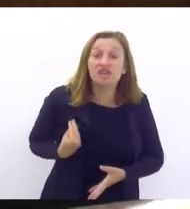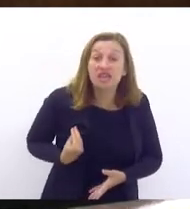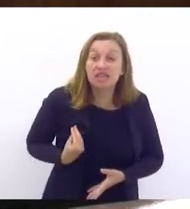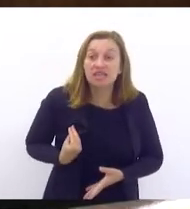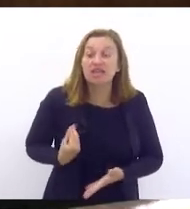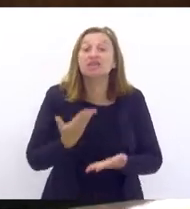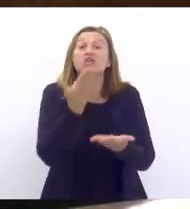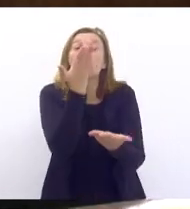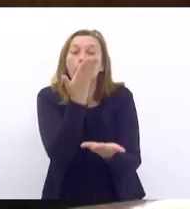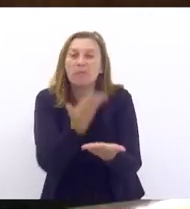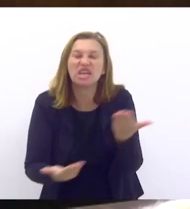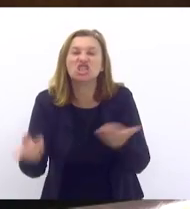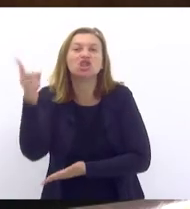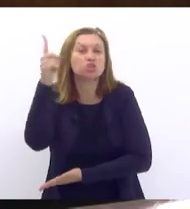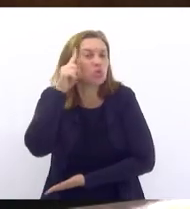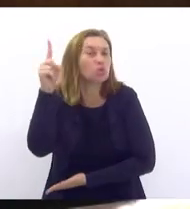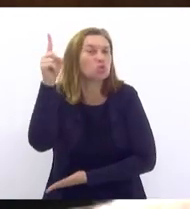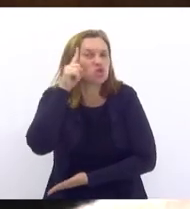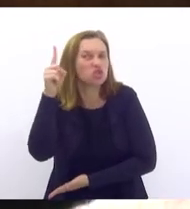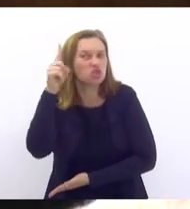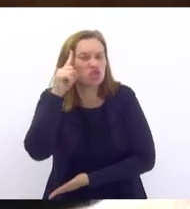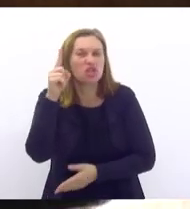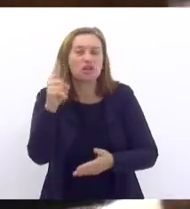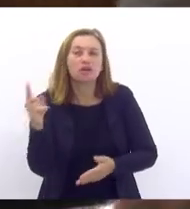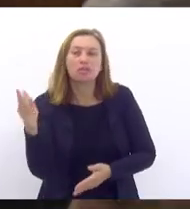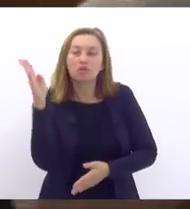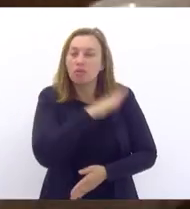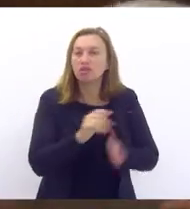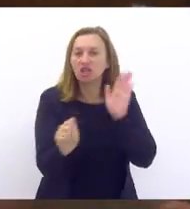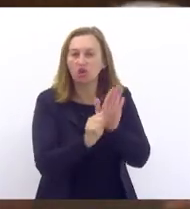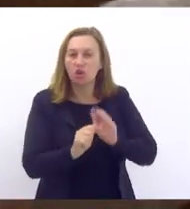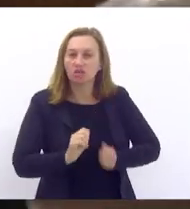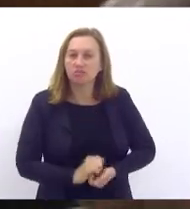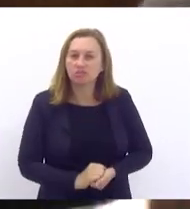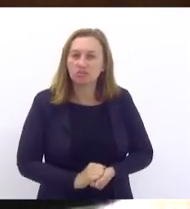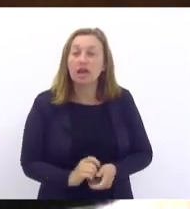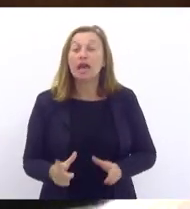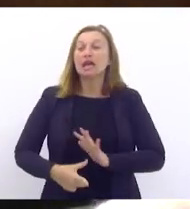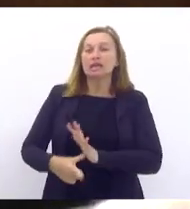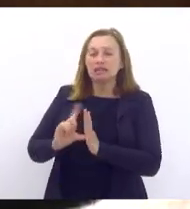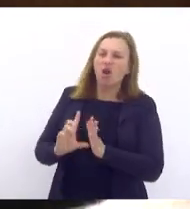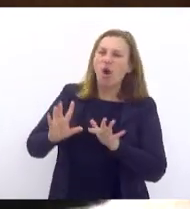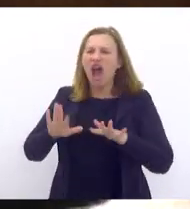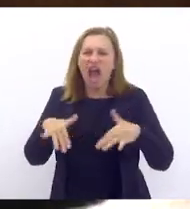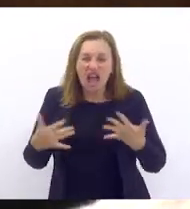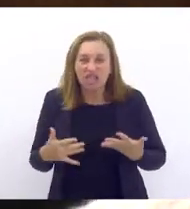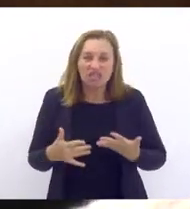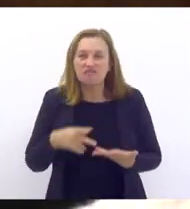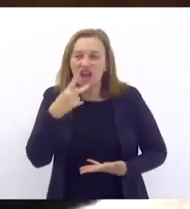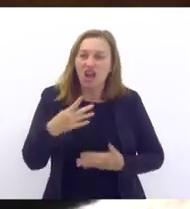sendo perdida todos os dias pela maldição da droga. Então, antes de falar alguma coisa, vão lá